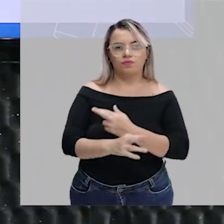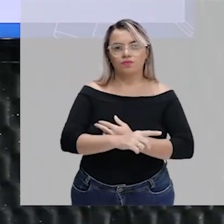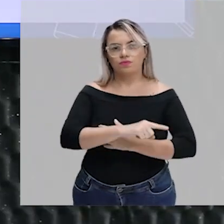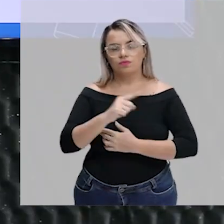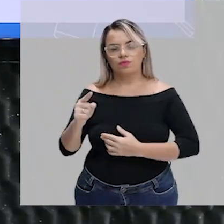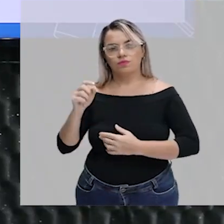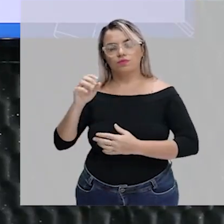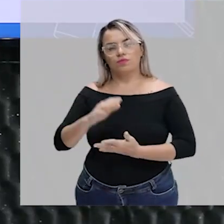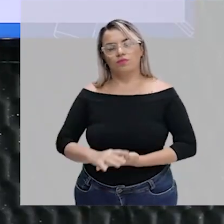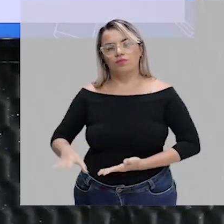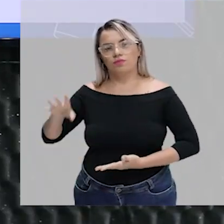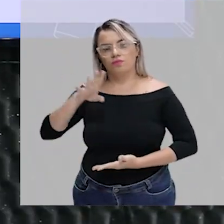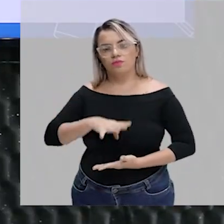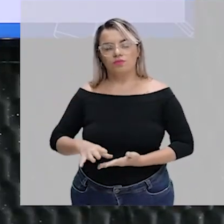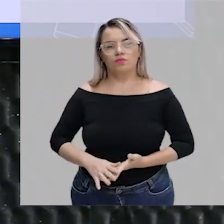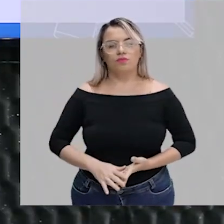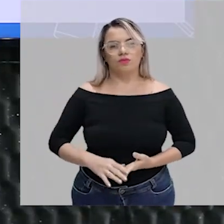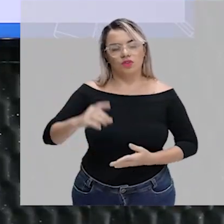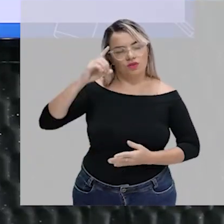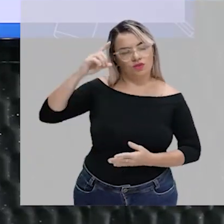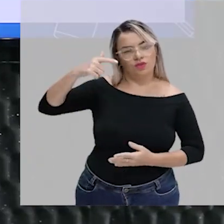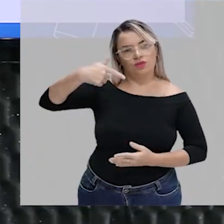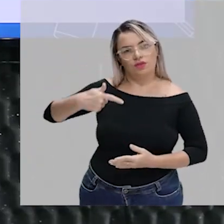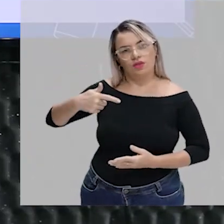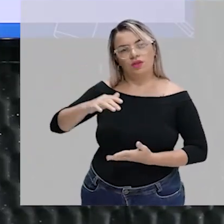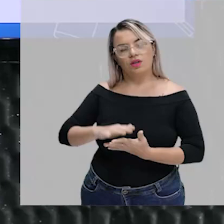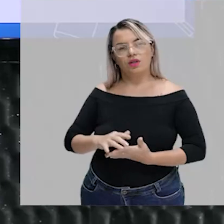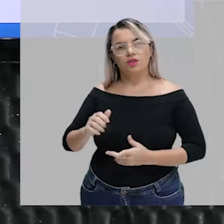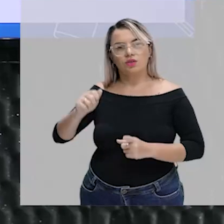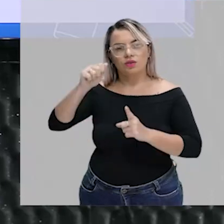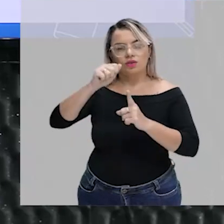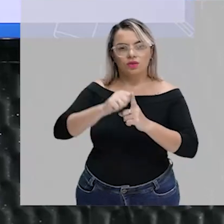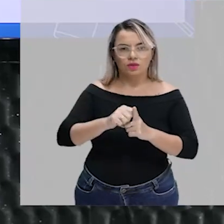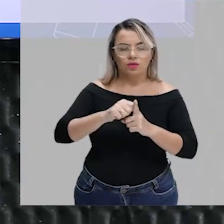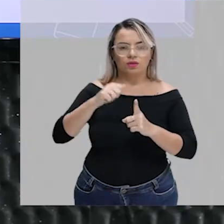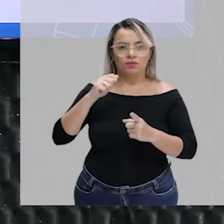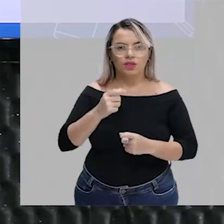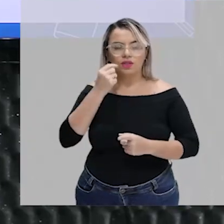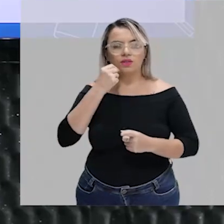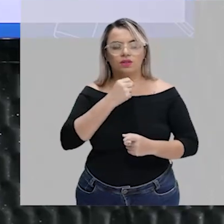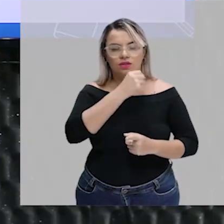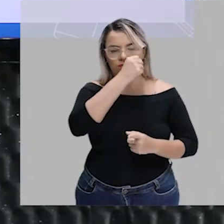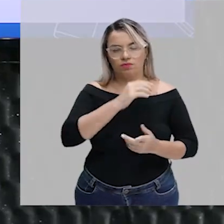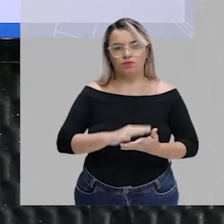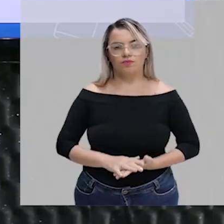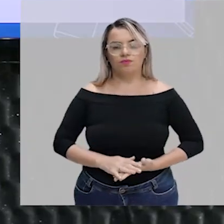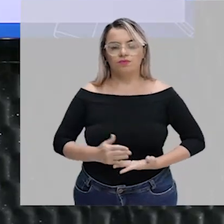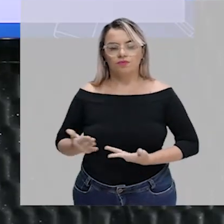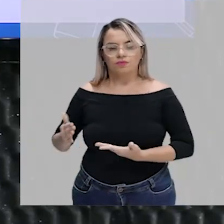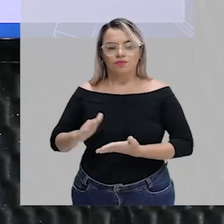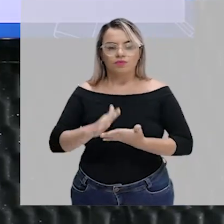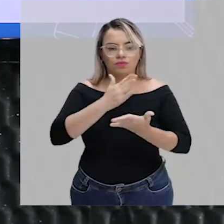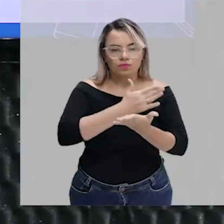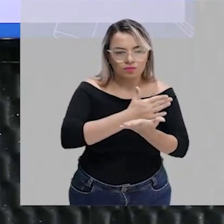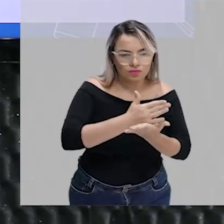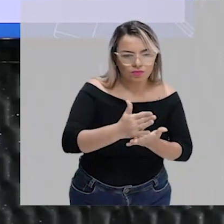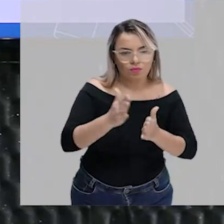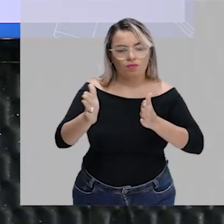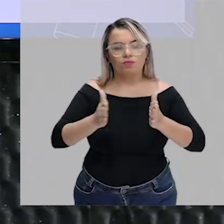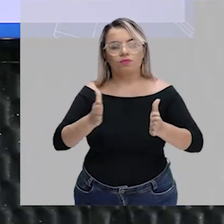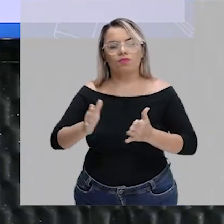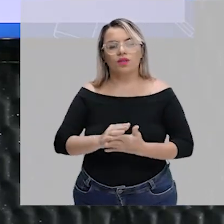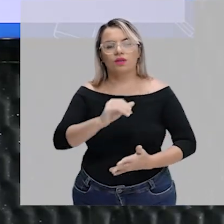setembro é o dia da nossa independência. E aí começa o período imperial, entre 1822 e